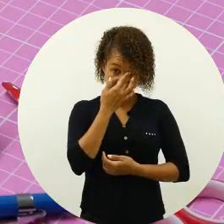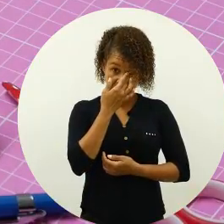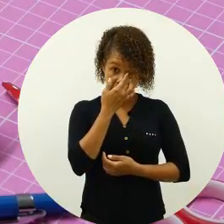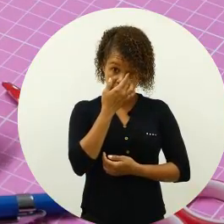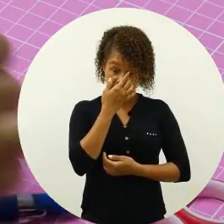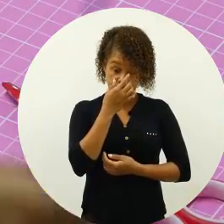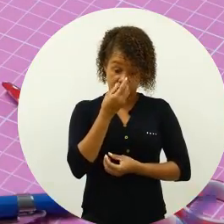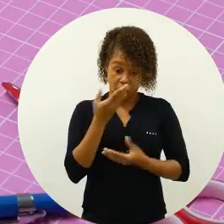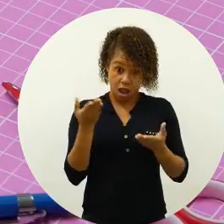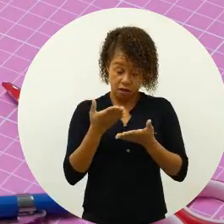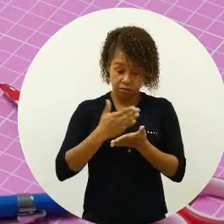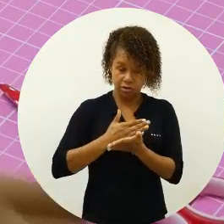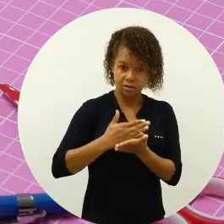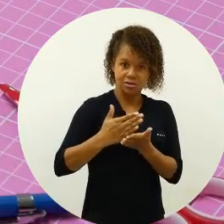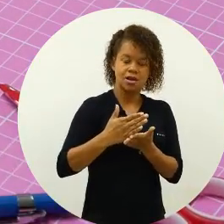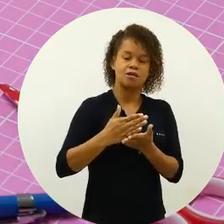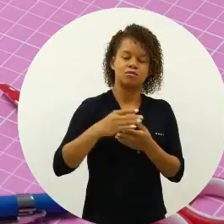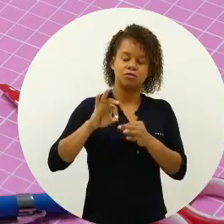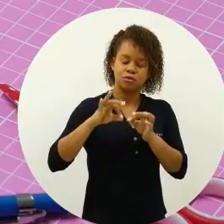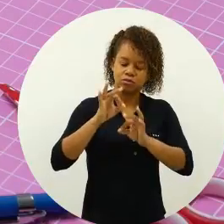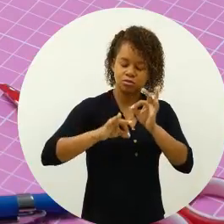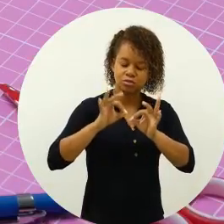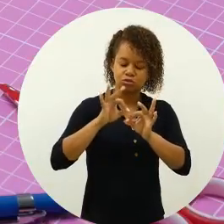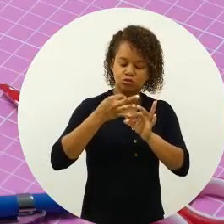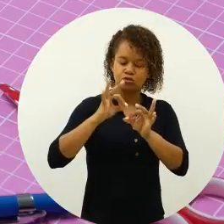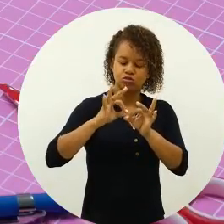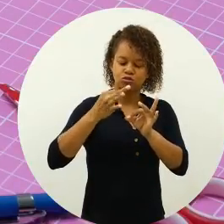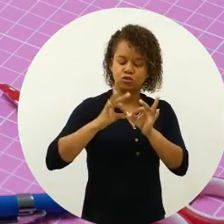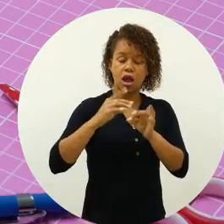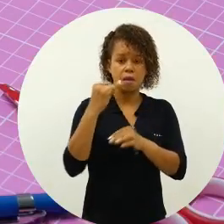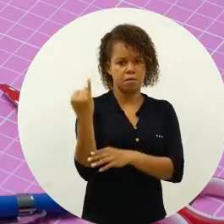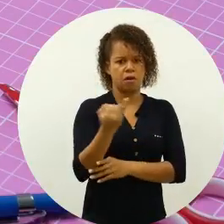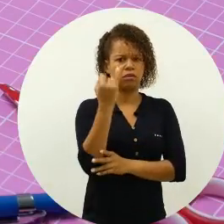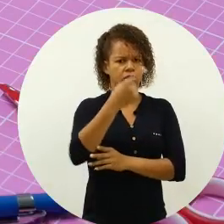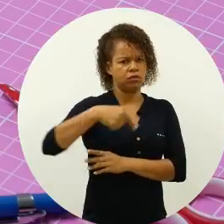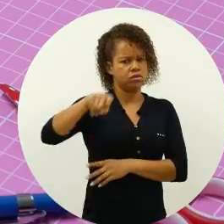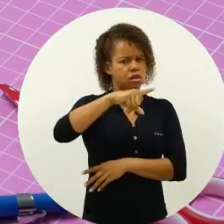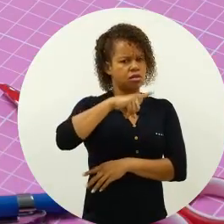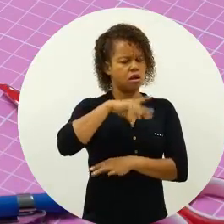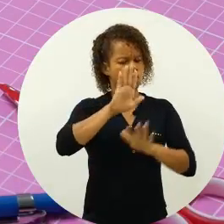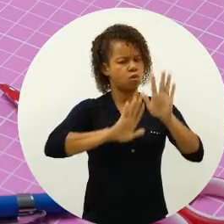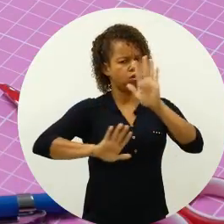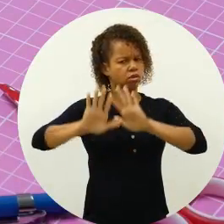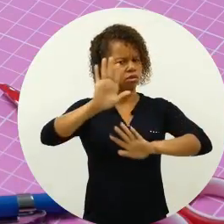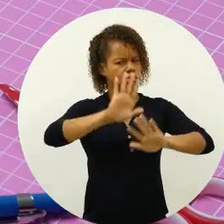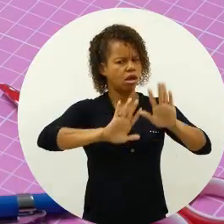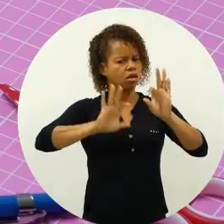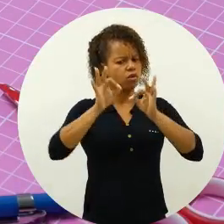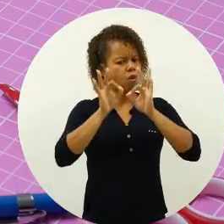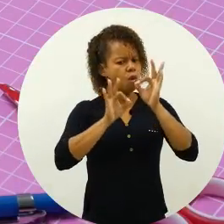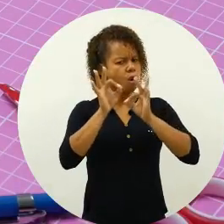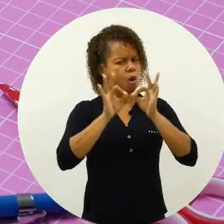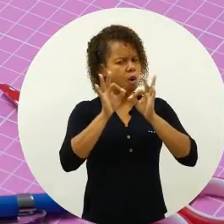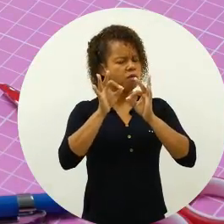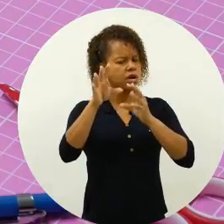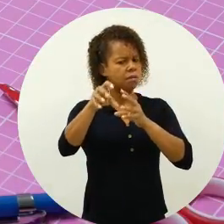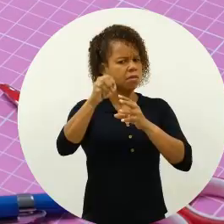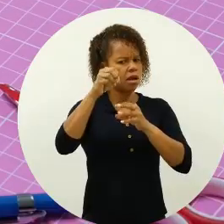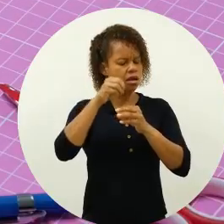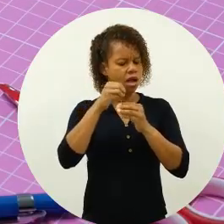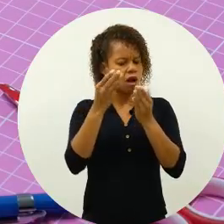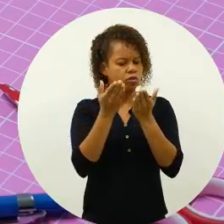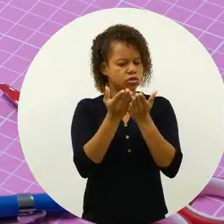E vamos iniciar o processo de costura. É importante que você tenha cuidado com a forma que você vai trazer